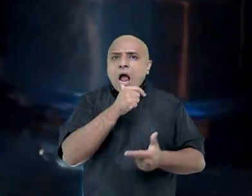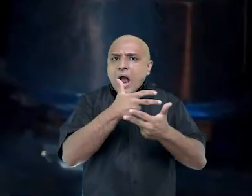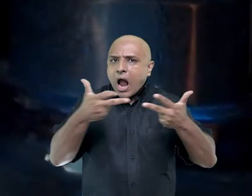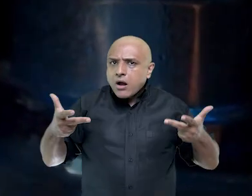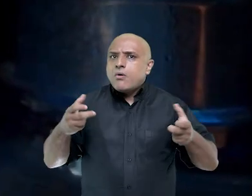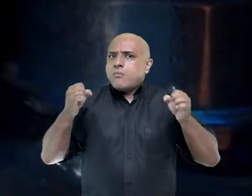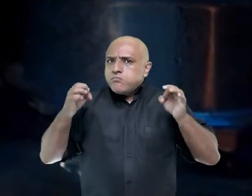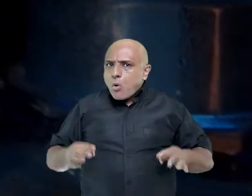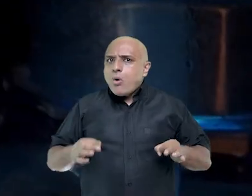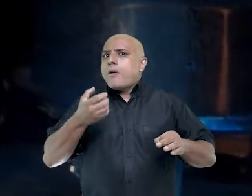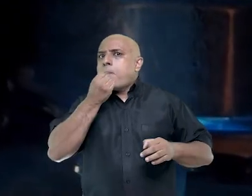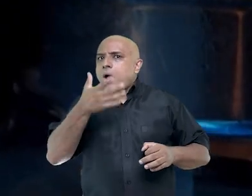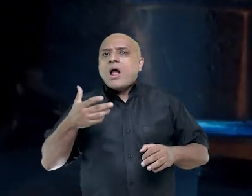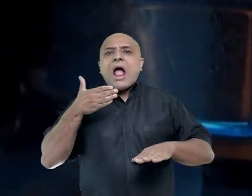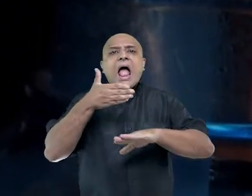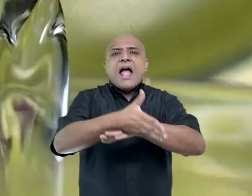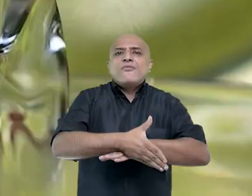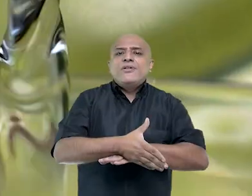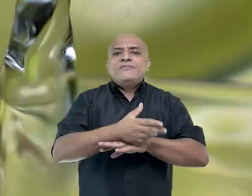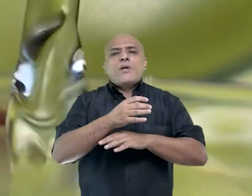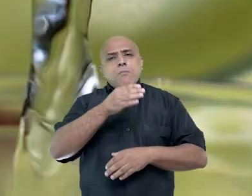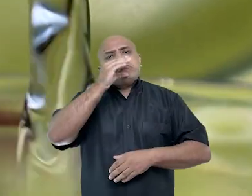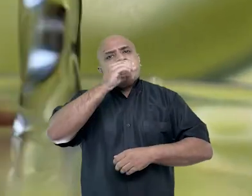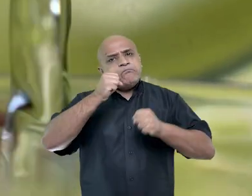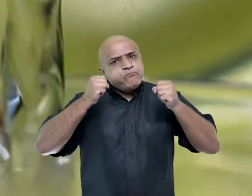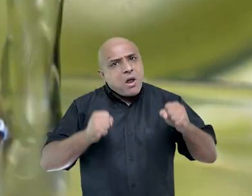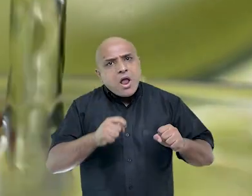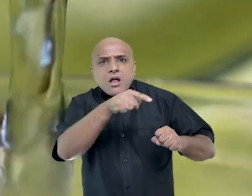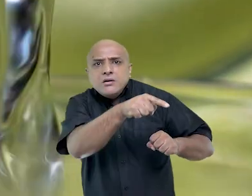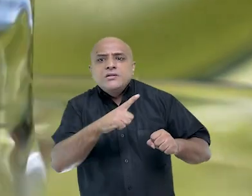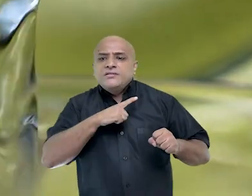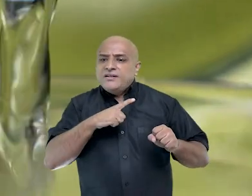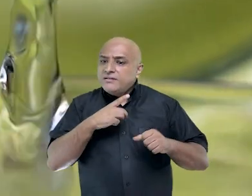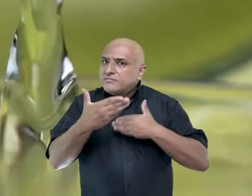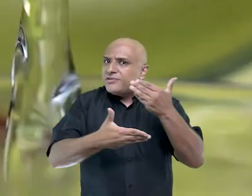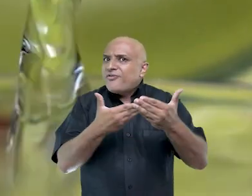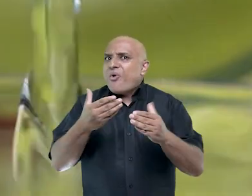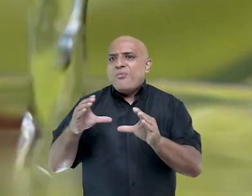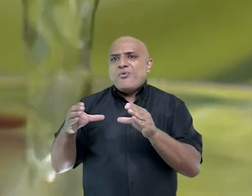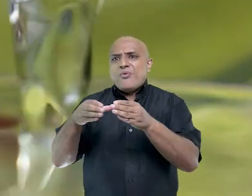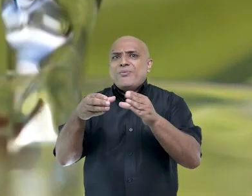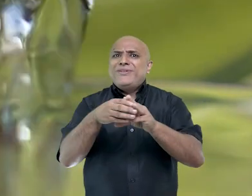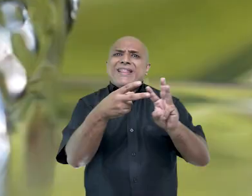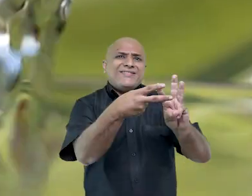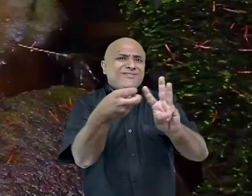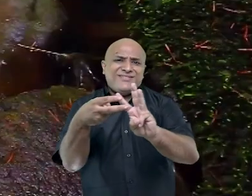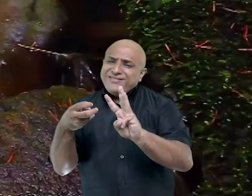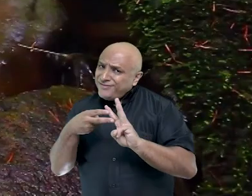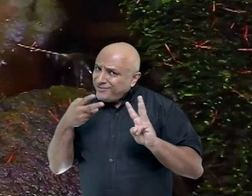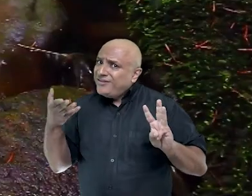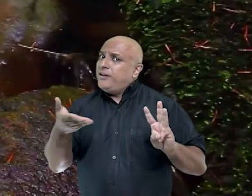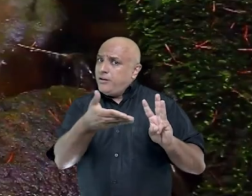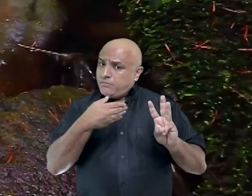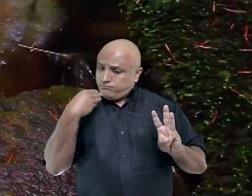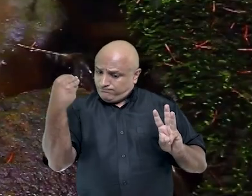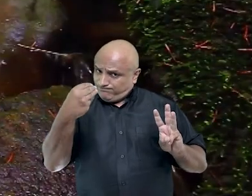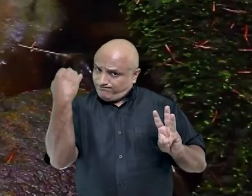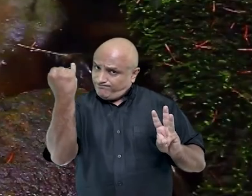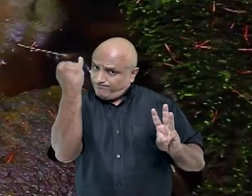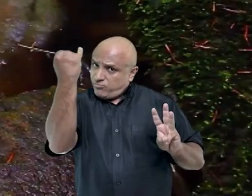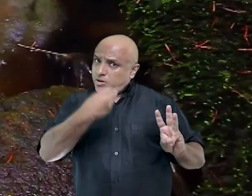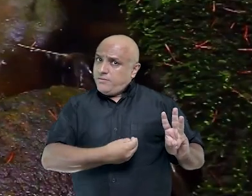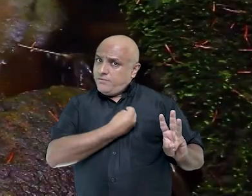de garantir o acesso à água potável, ainda mais em se tratando de comunidades indígenas, cuja sobrevivência